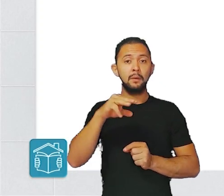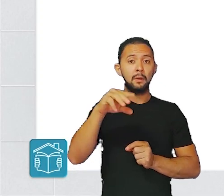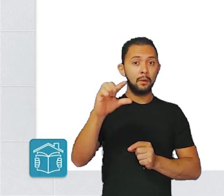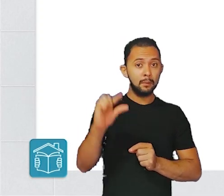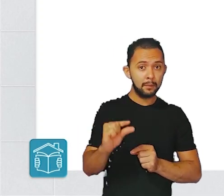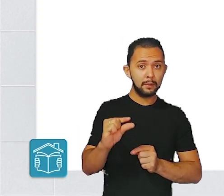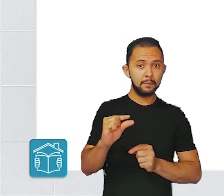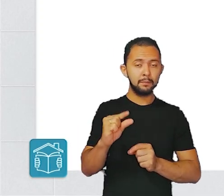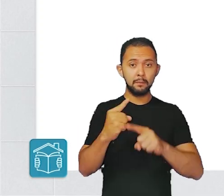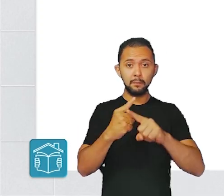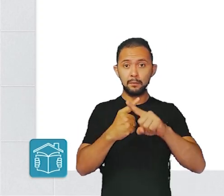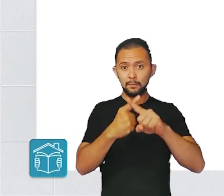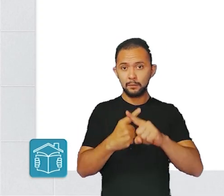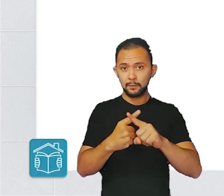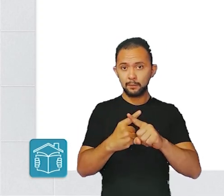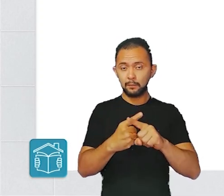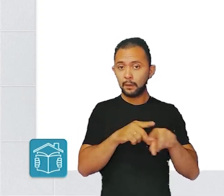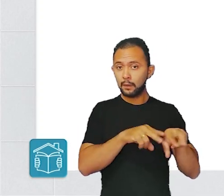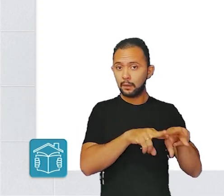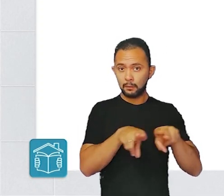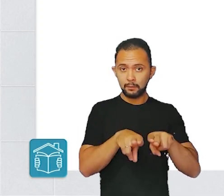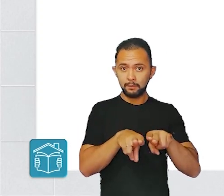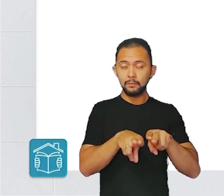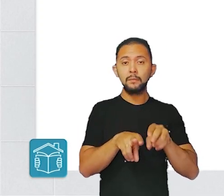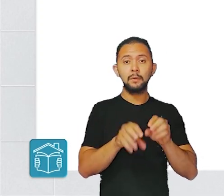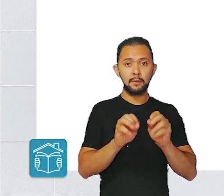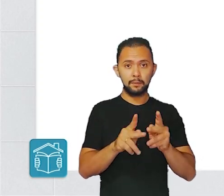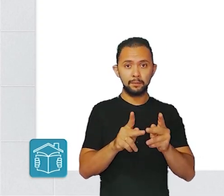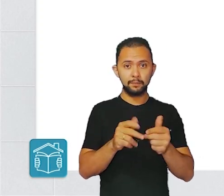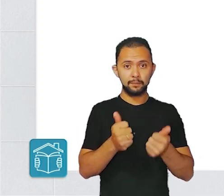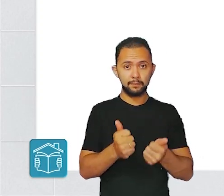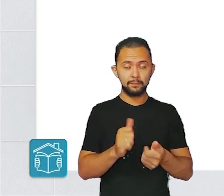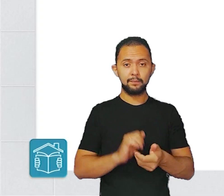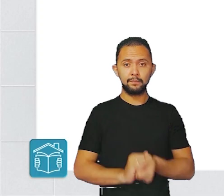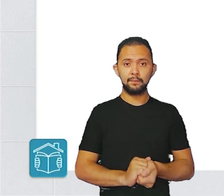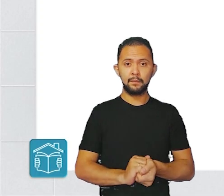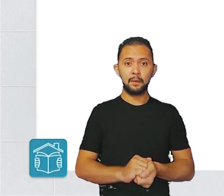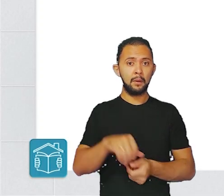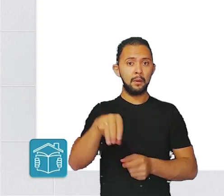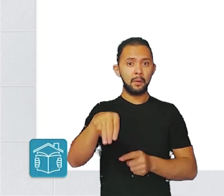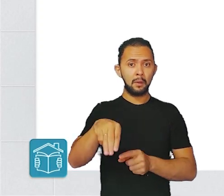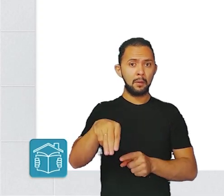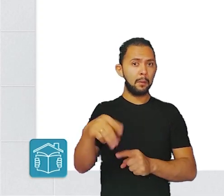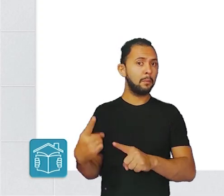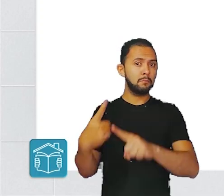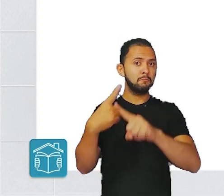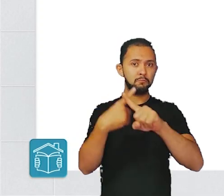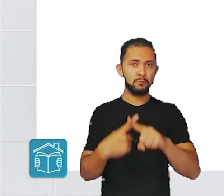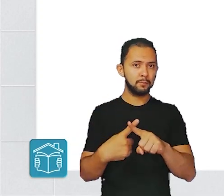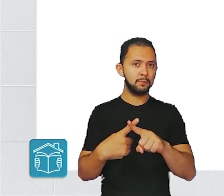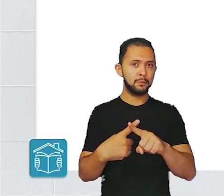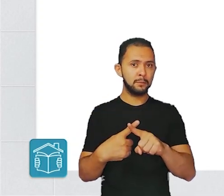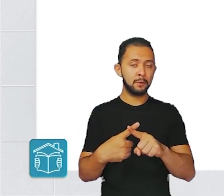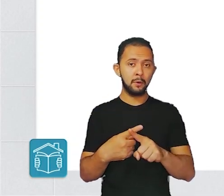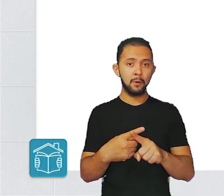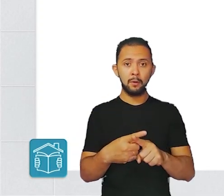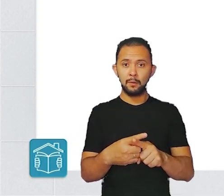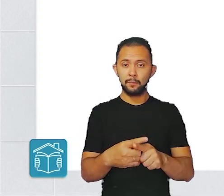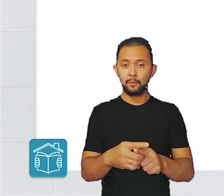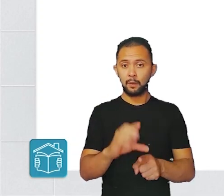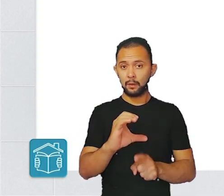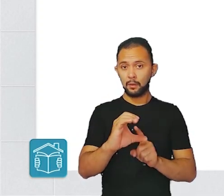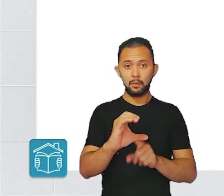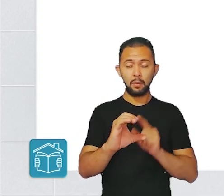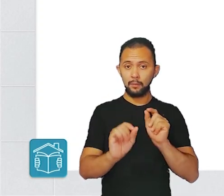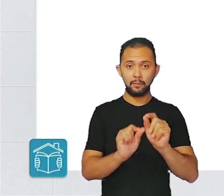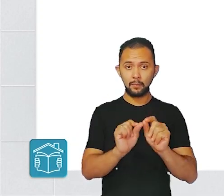mínimo múltiplo comum. E aí tem o seguinte, múltiplo, multiplicação, comum é